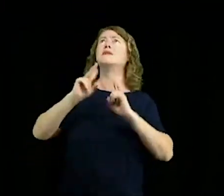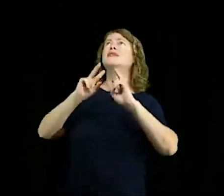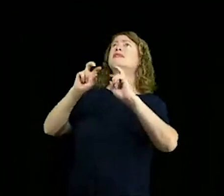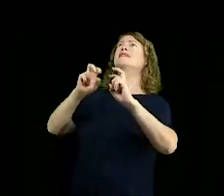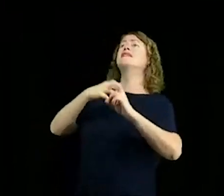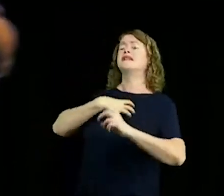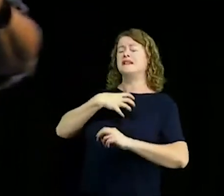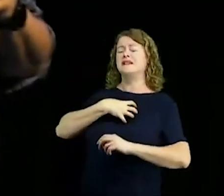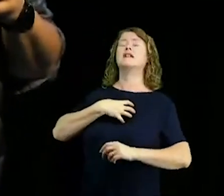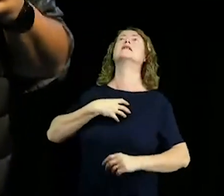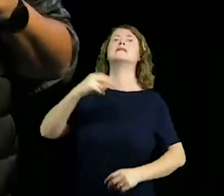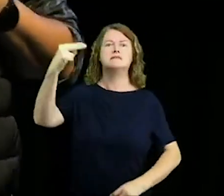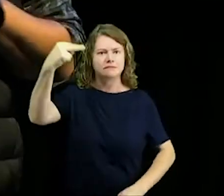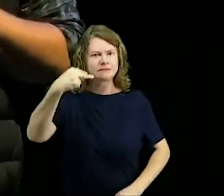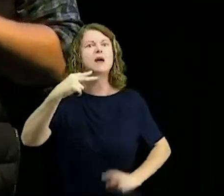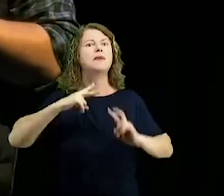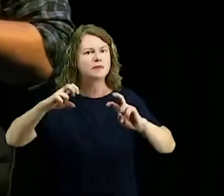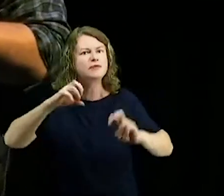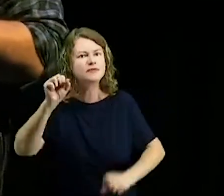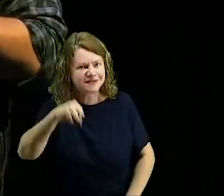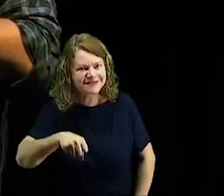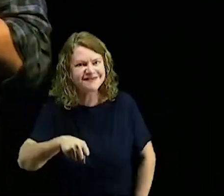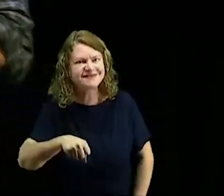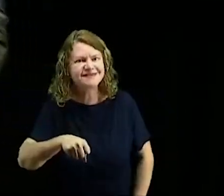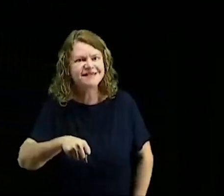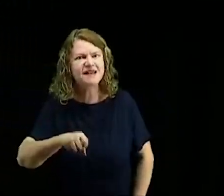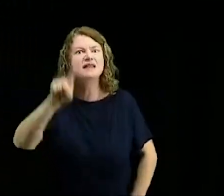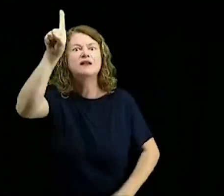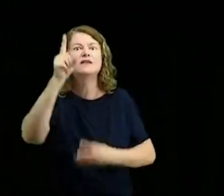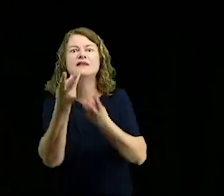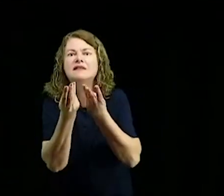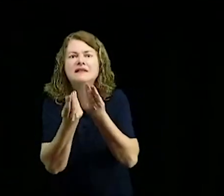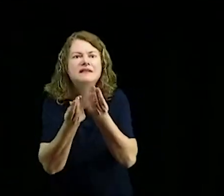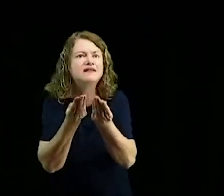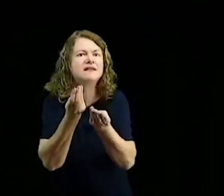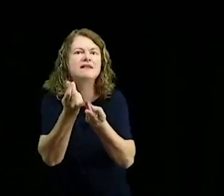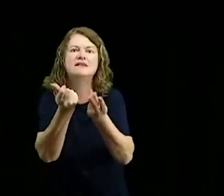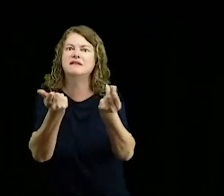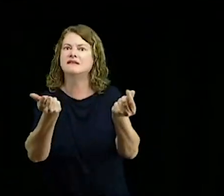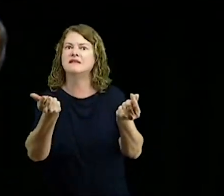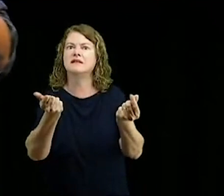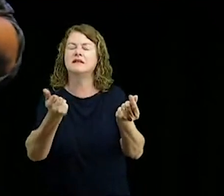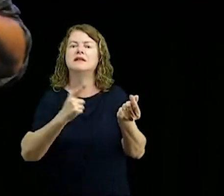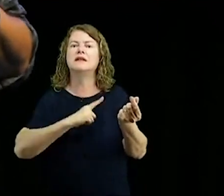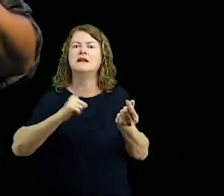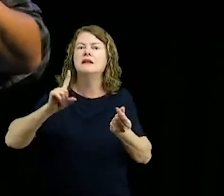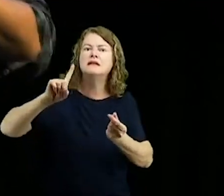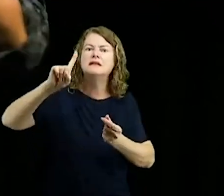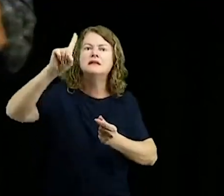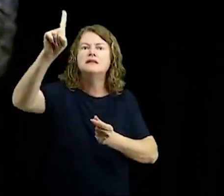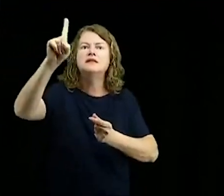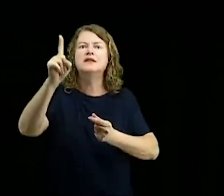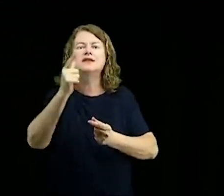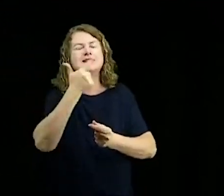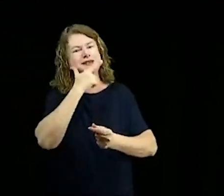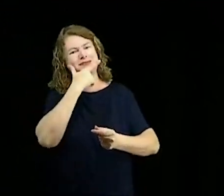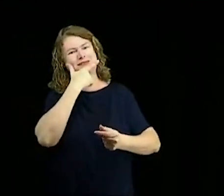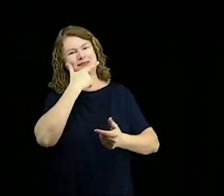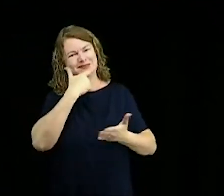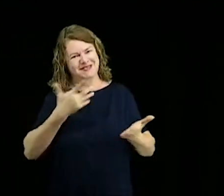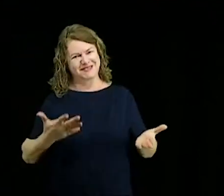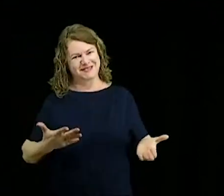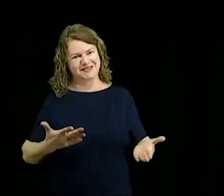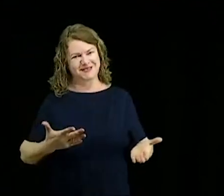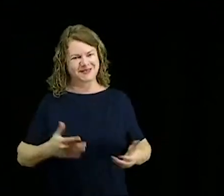Está. Nós temos um Deus que é sensível. Nós temos um Deus que é simpático. Sabe o que quer